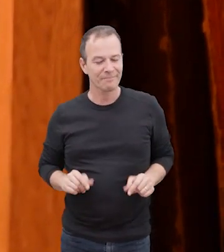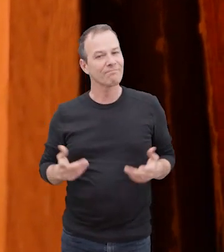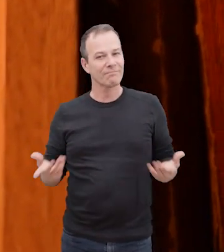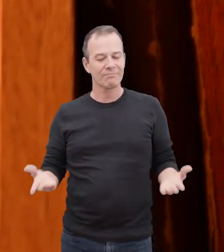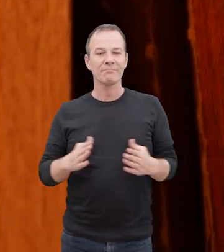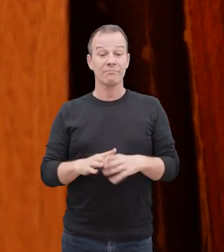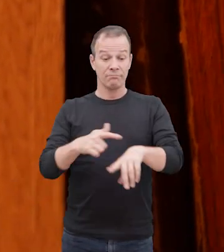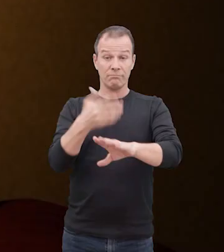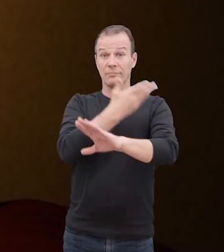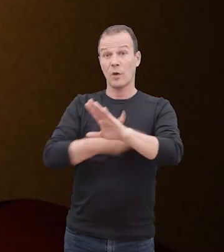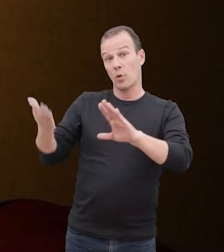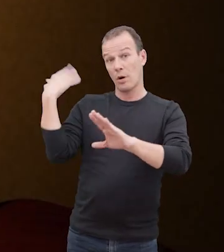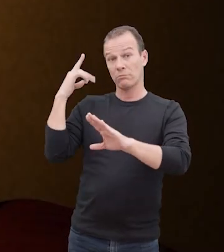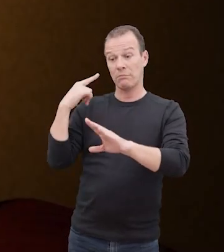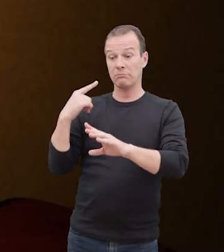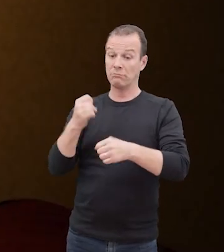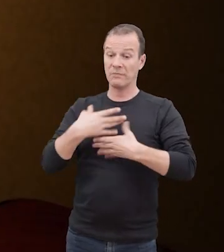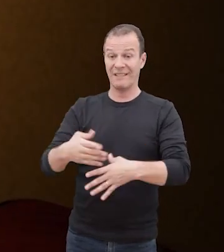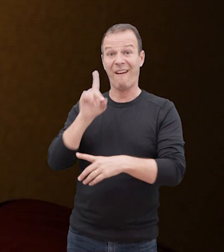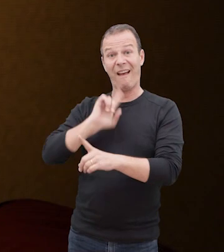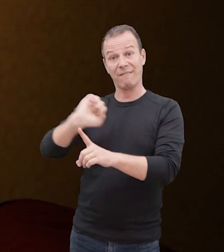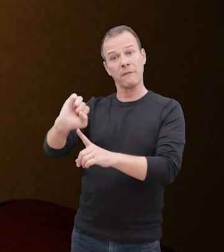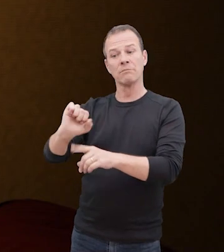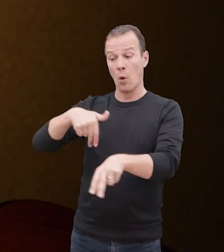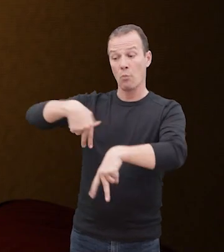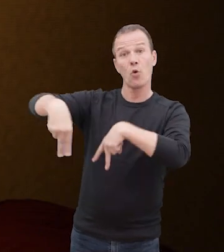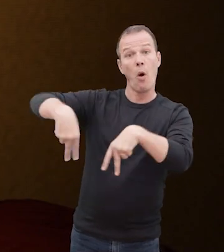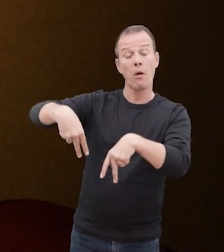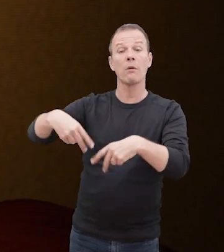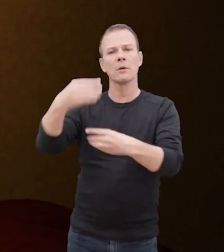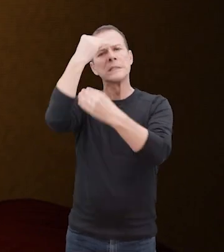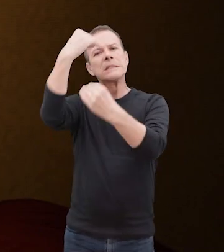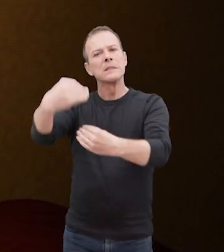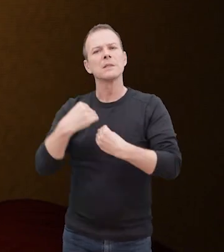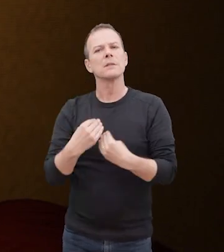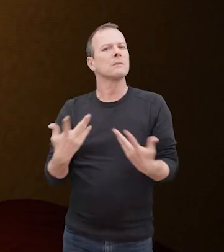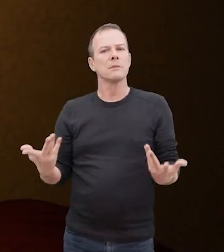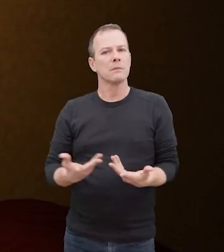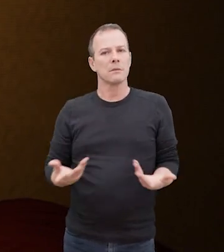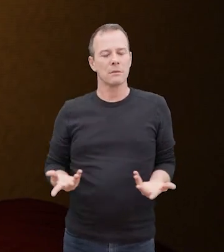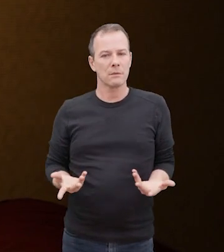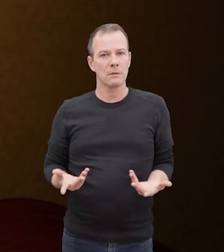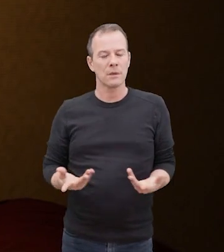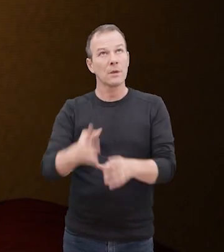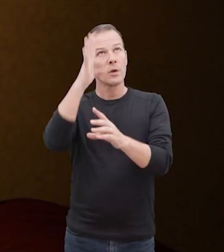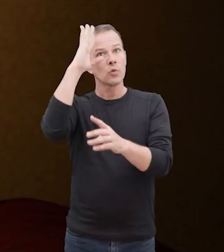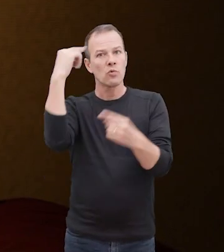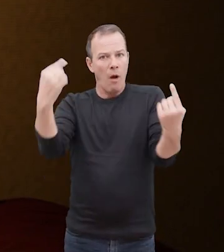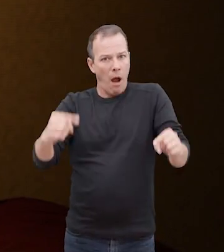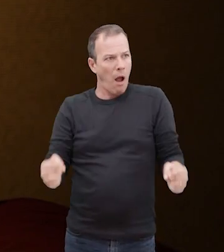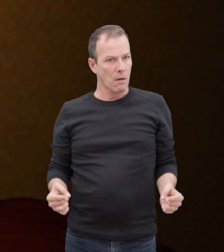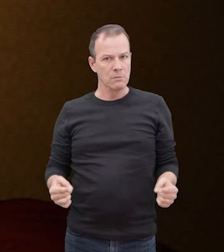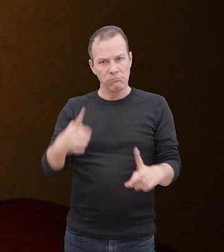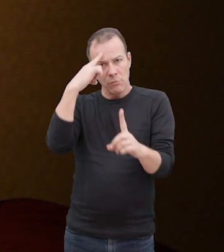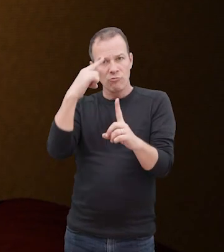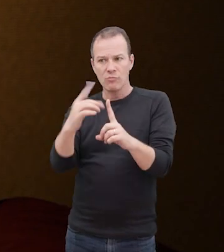que outrora foi modelo e que me ensinou que os sonhos existem